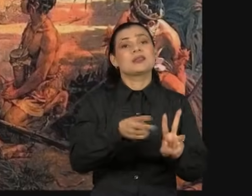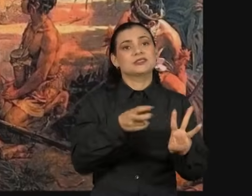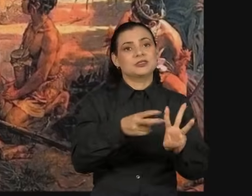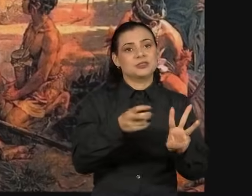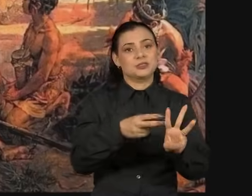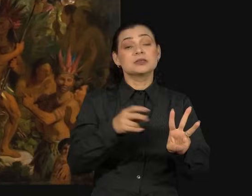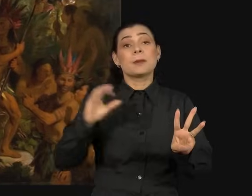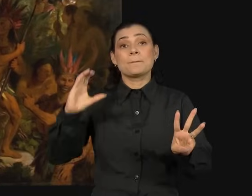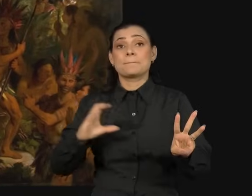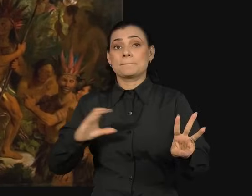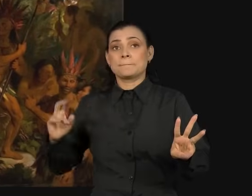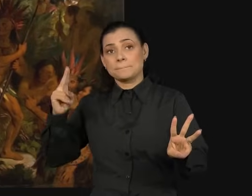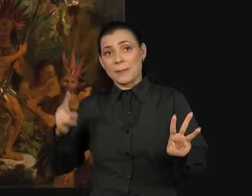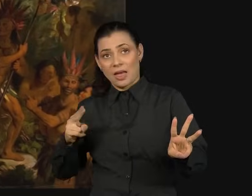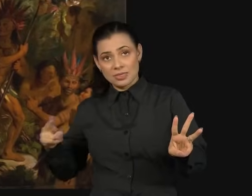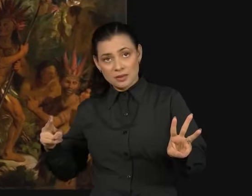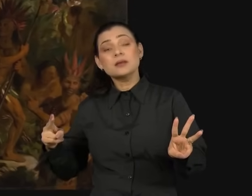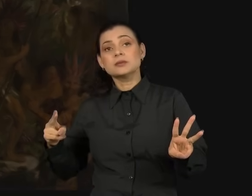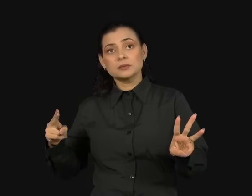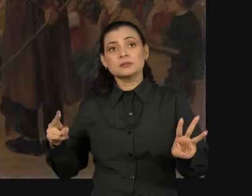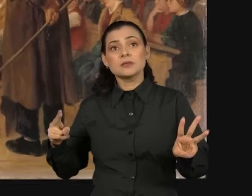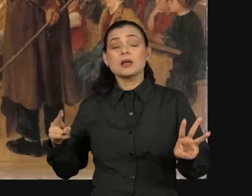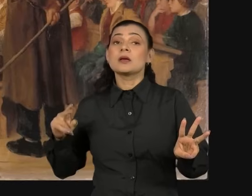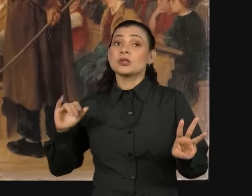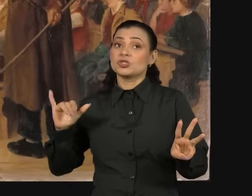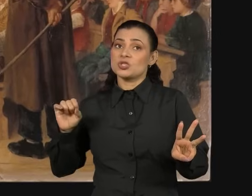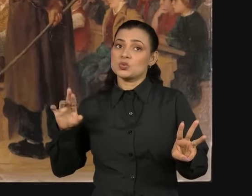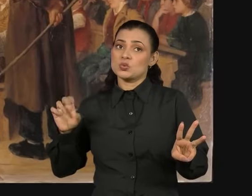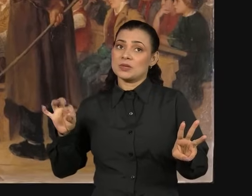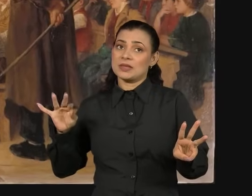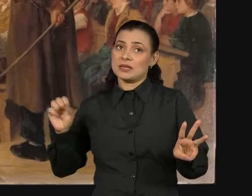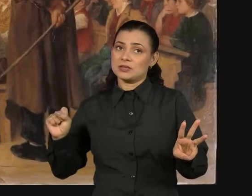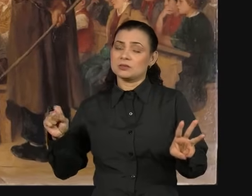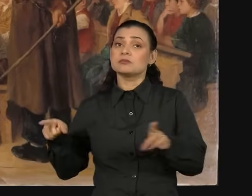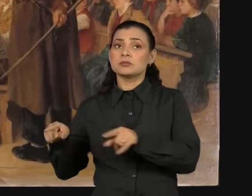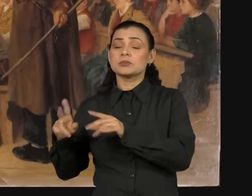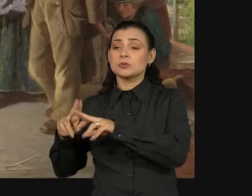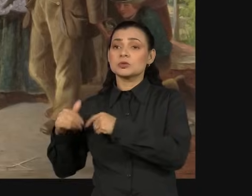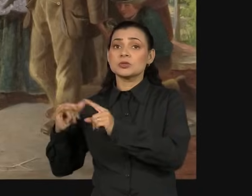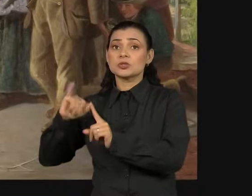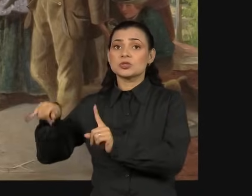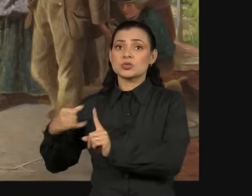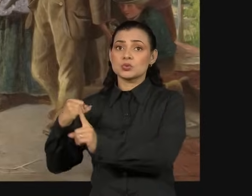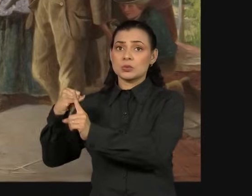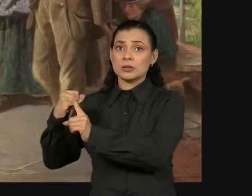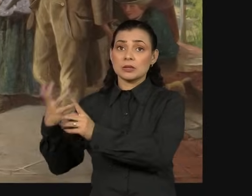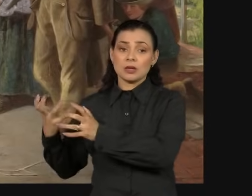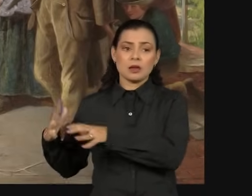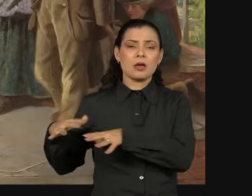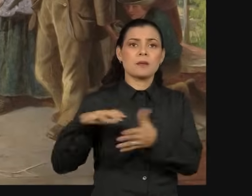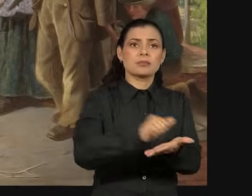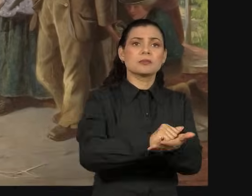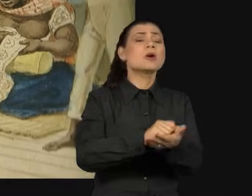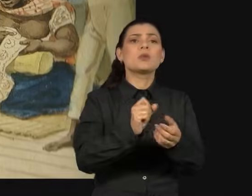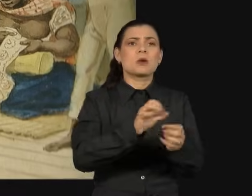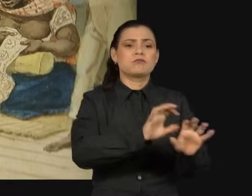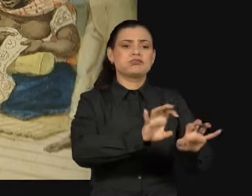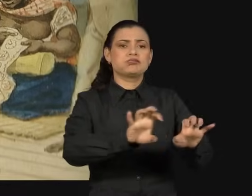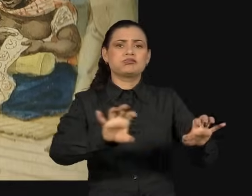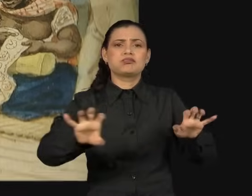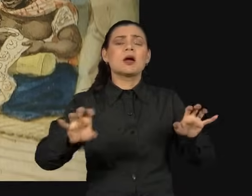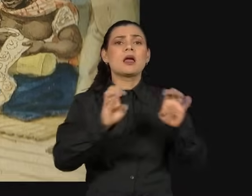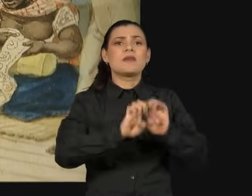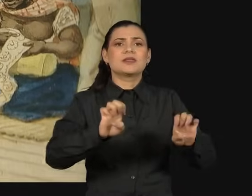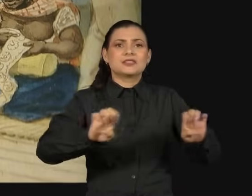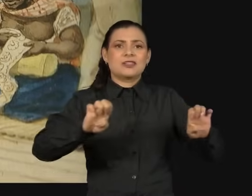padres jesuítas. As escolas para filhos dos colonos europeus também estavam ligadas à